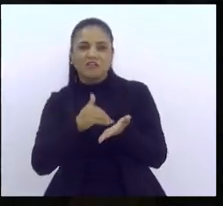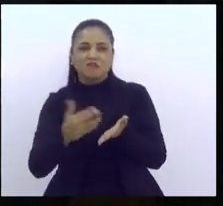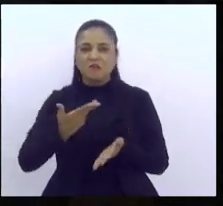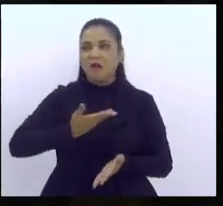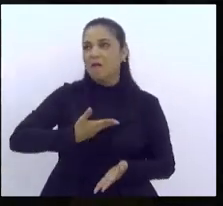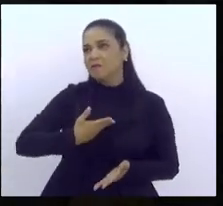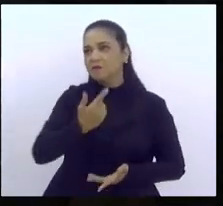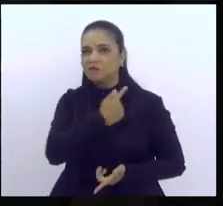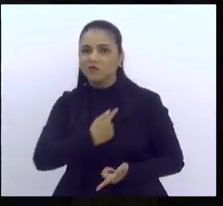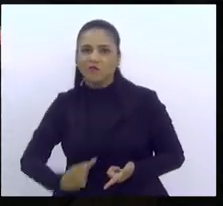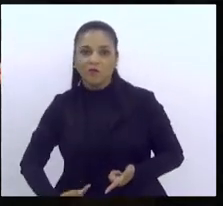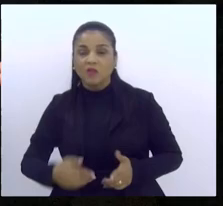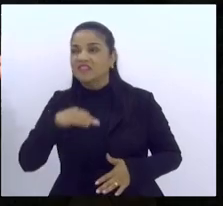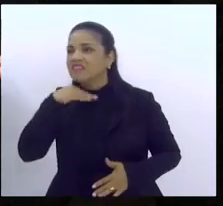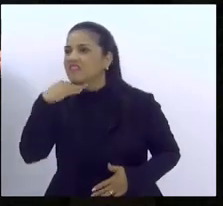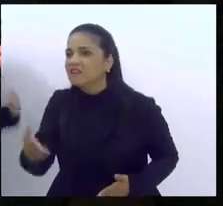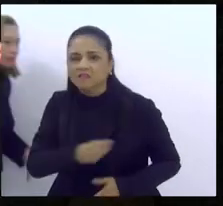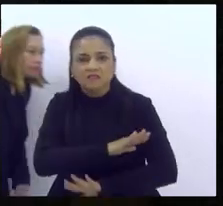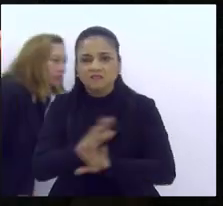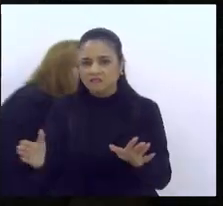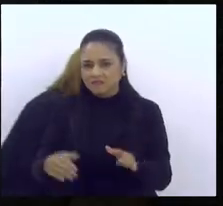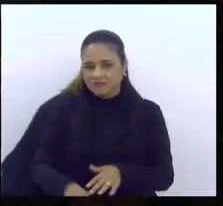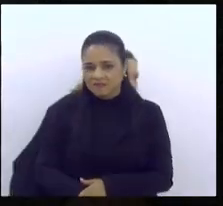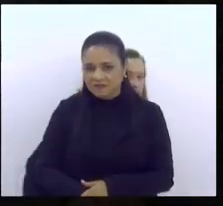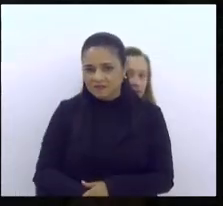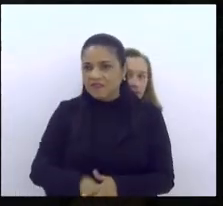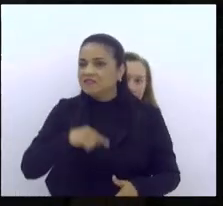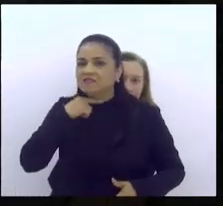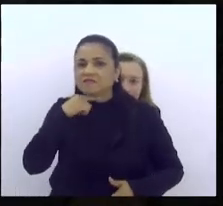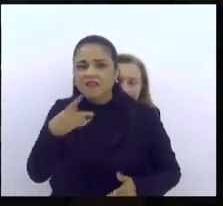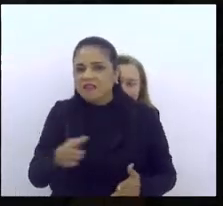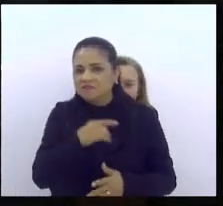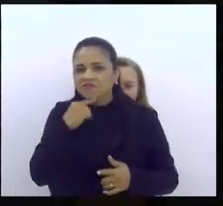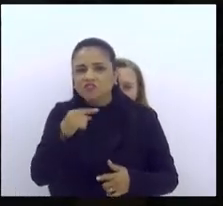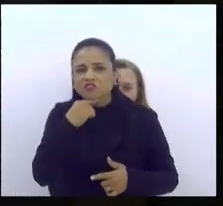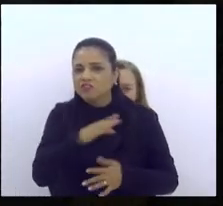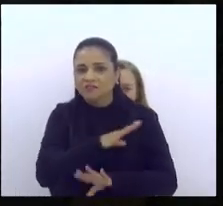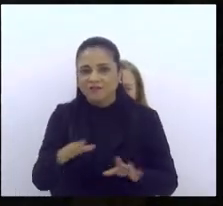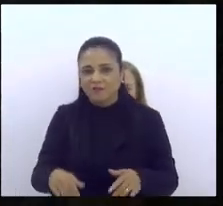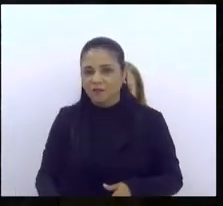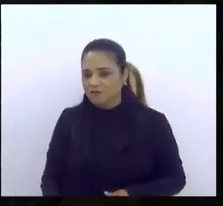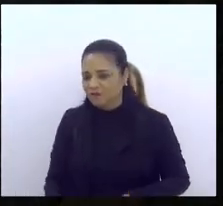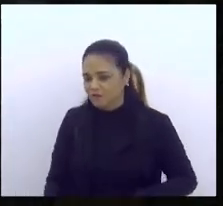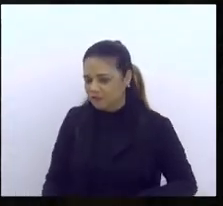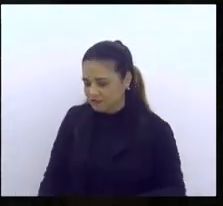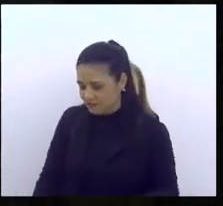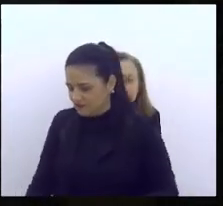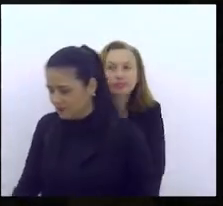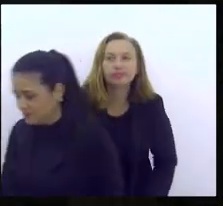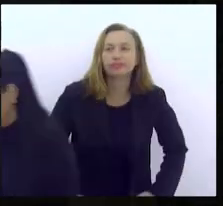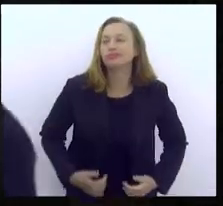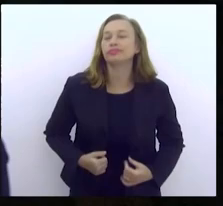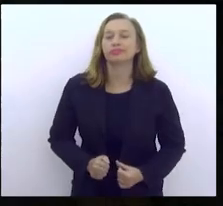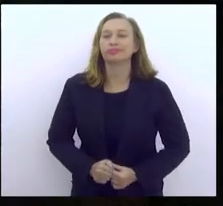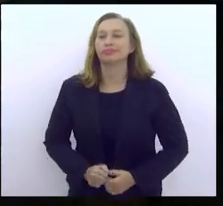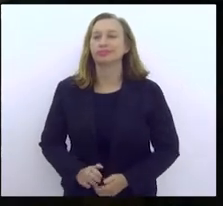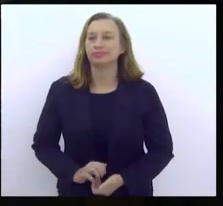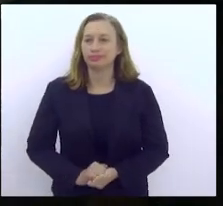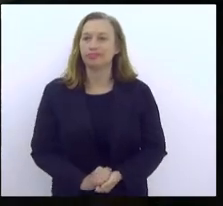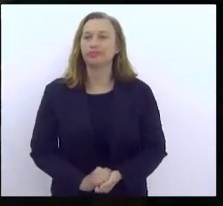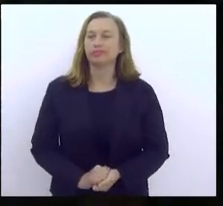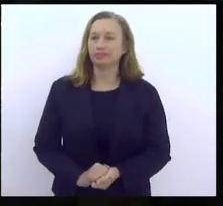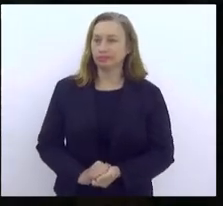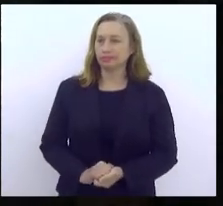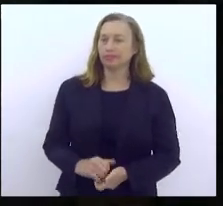do governador. Dane-se! Isso não vai resolver o problema da segurança. Vai resolver se botar uma pessoa competente e que